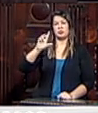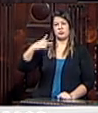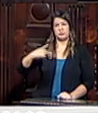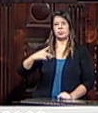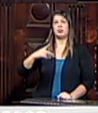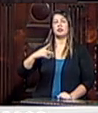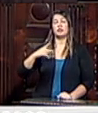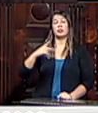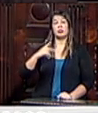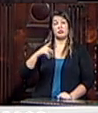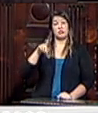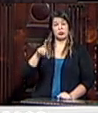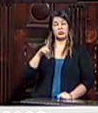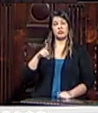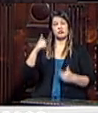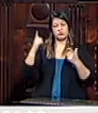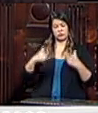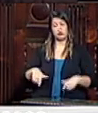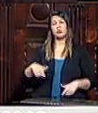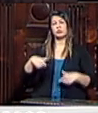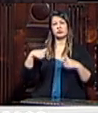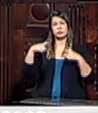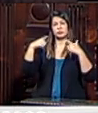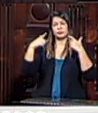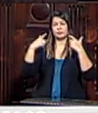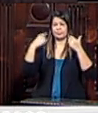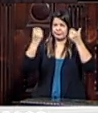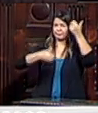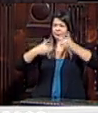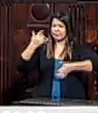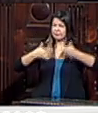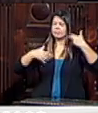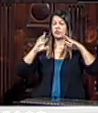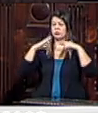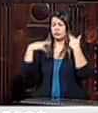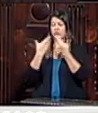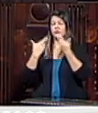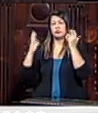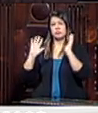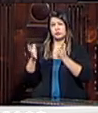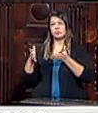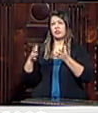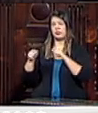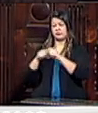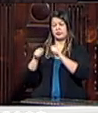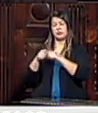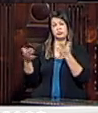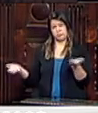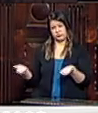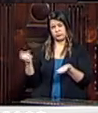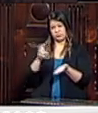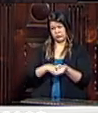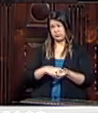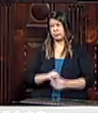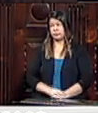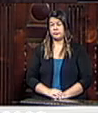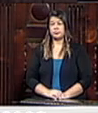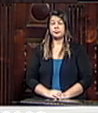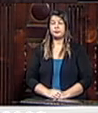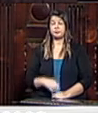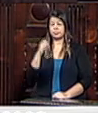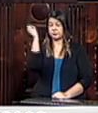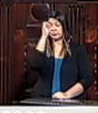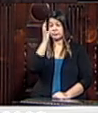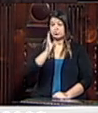Paulo, em posições de bancada tomadas após reunião realizada na manhã de hoje. O